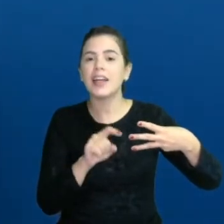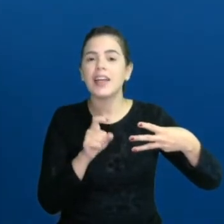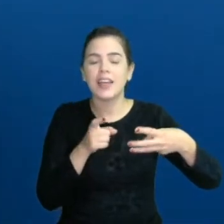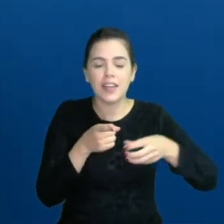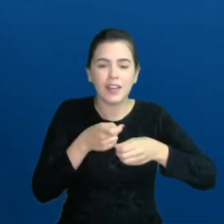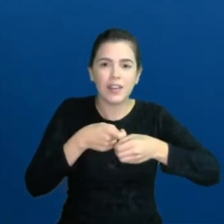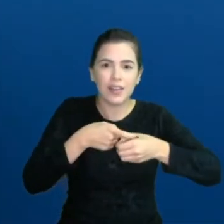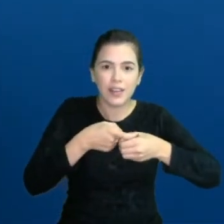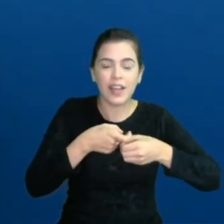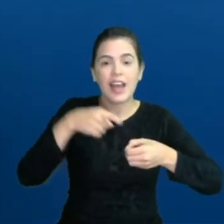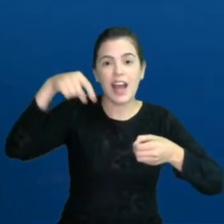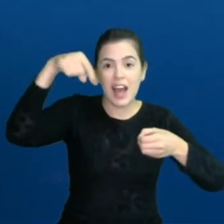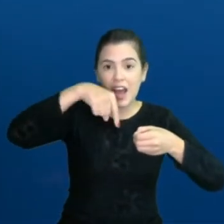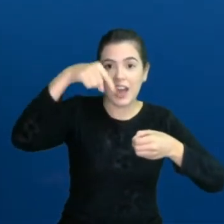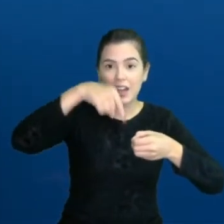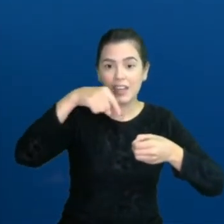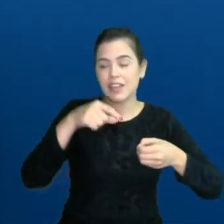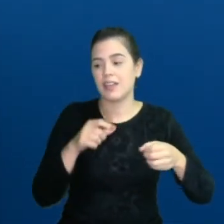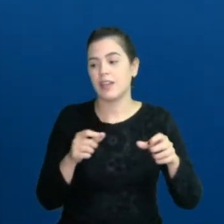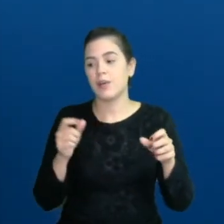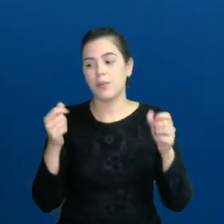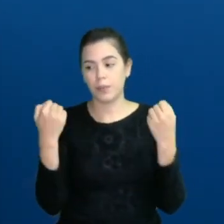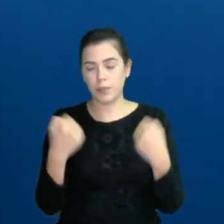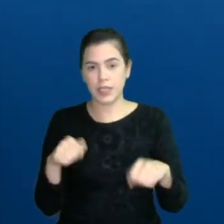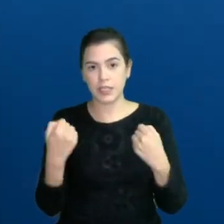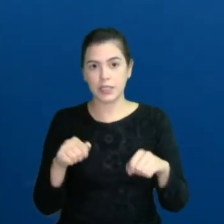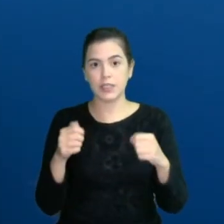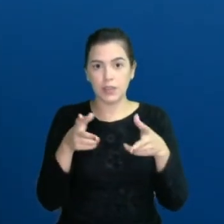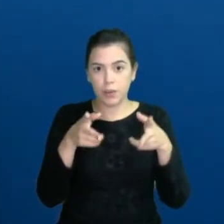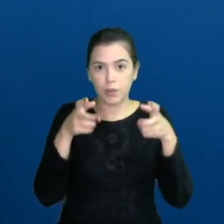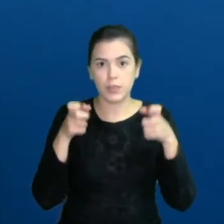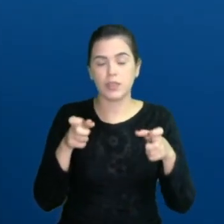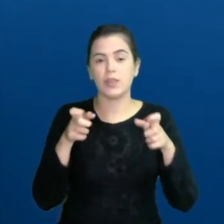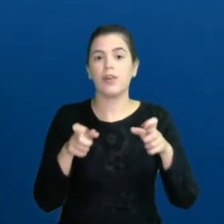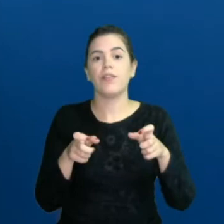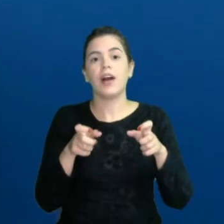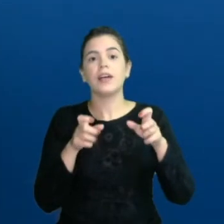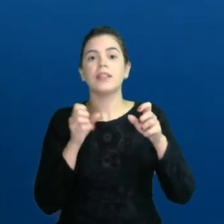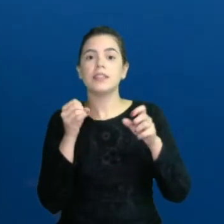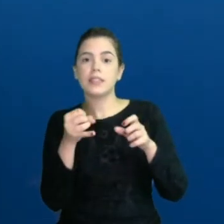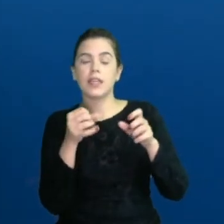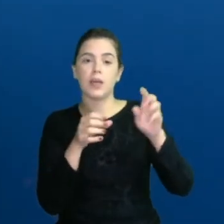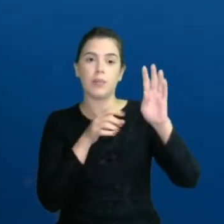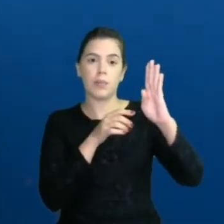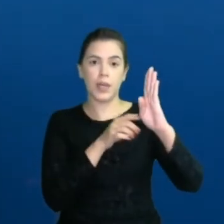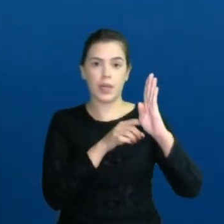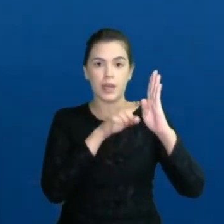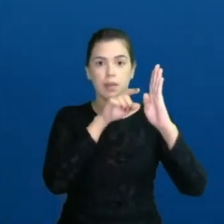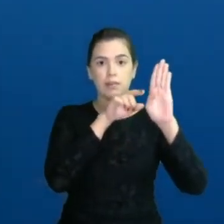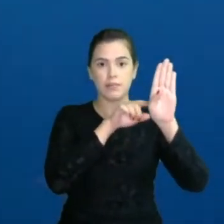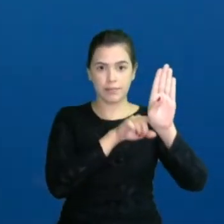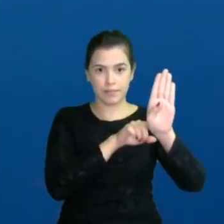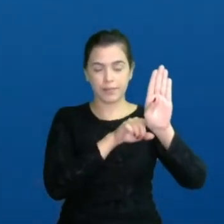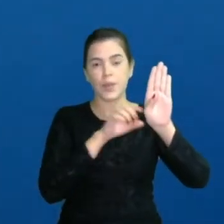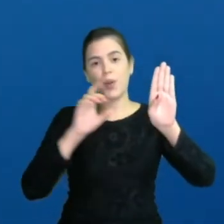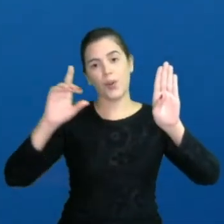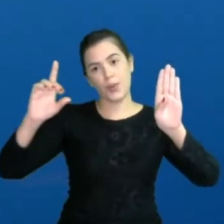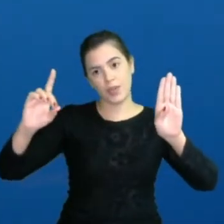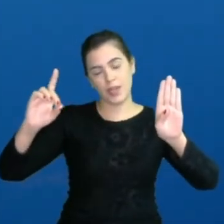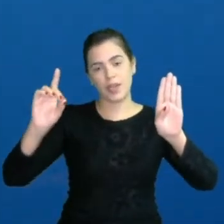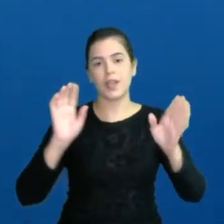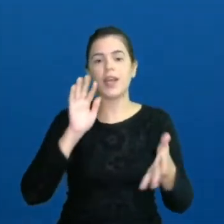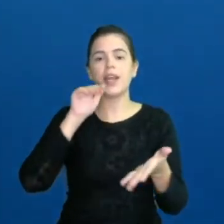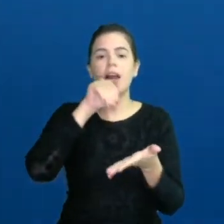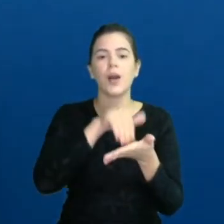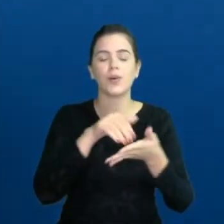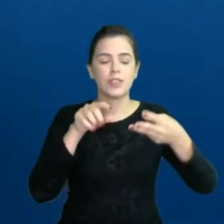ó, tem que observar a barriguinha da letrinha para ver se ela é a letra B ou a letra D. E a última frase.